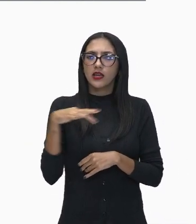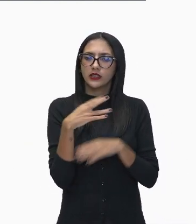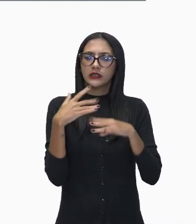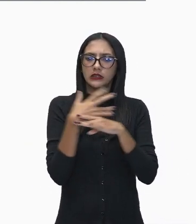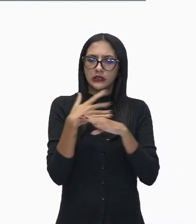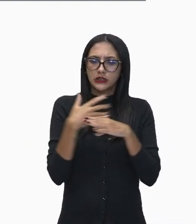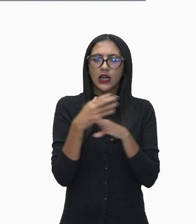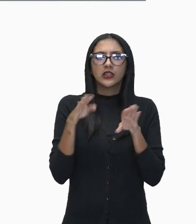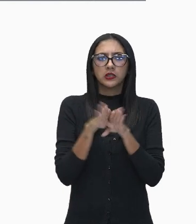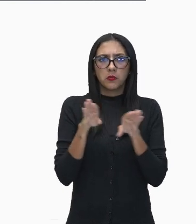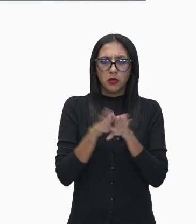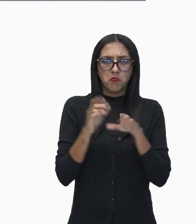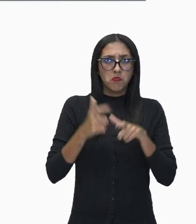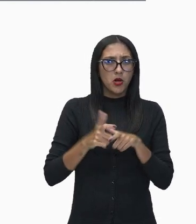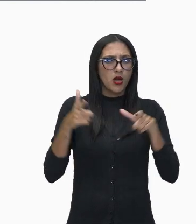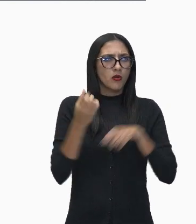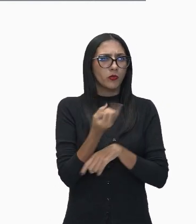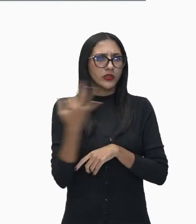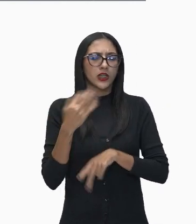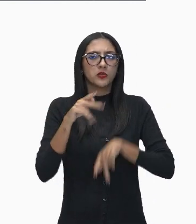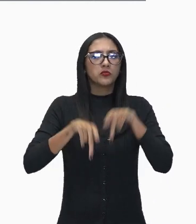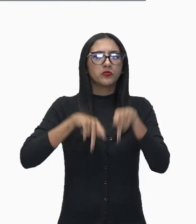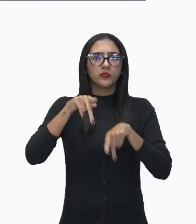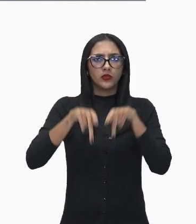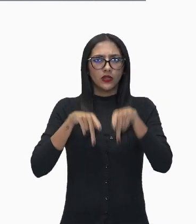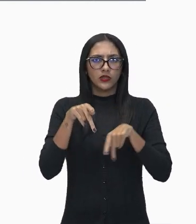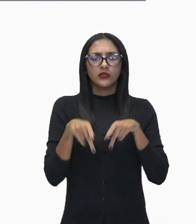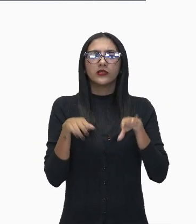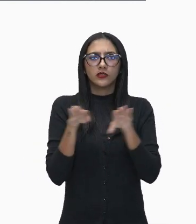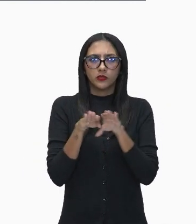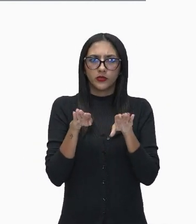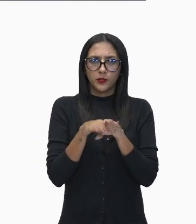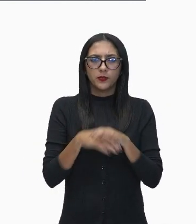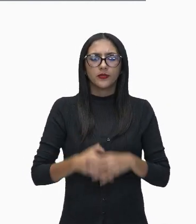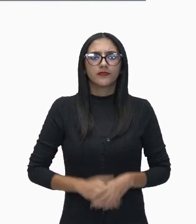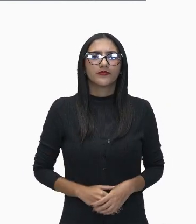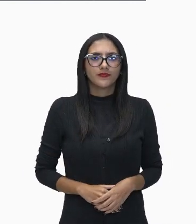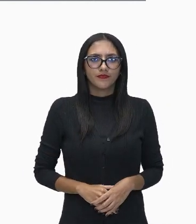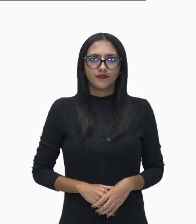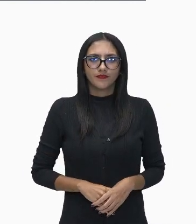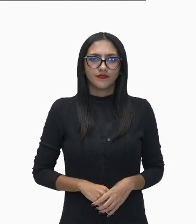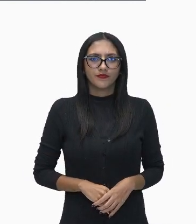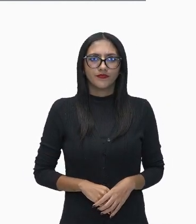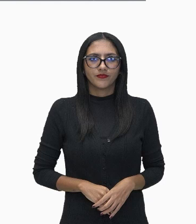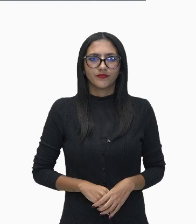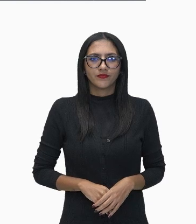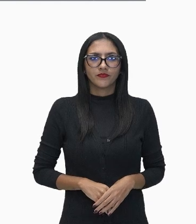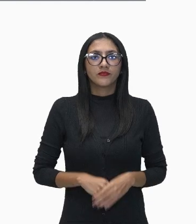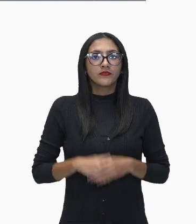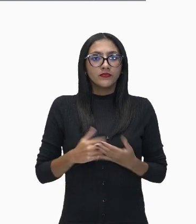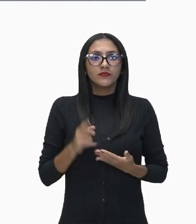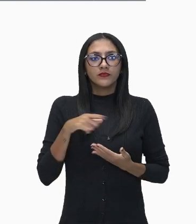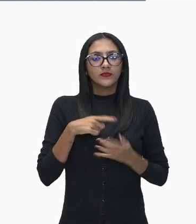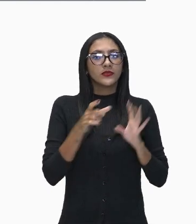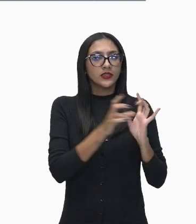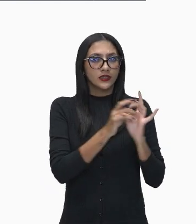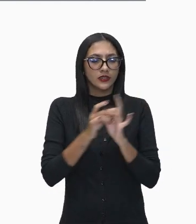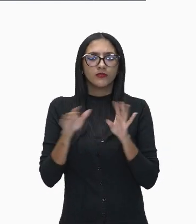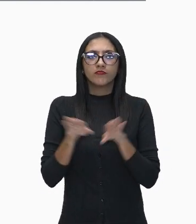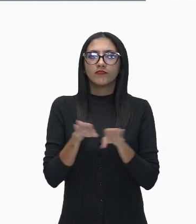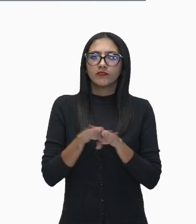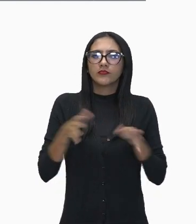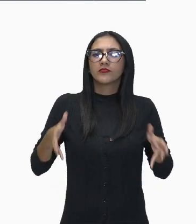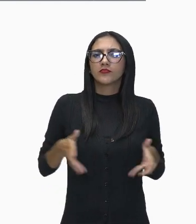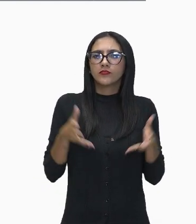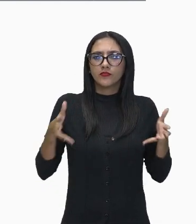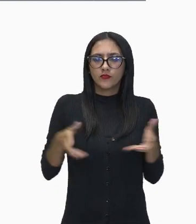há maiores populações, onde há maiores aglomerados urbanos. Então as redes urbanas também contribuem para o